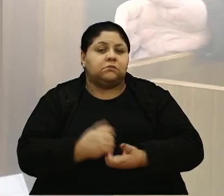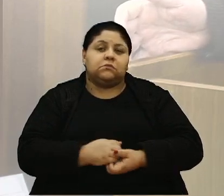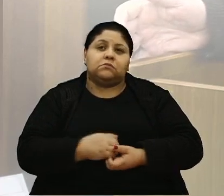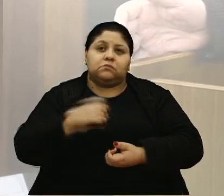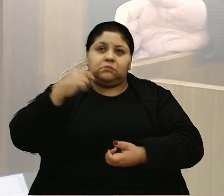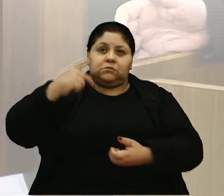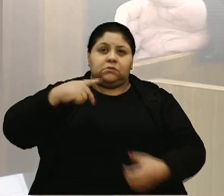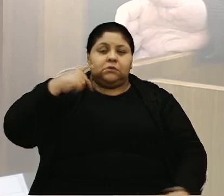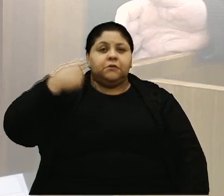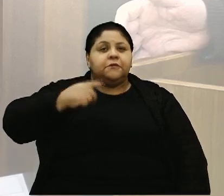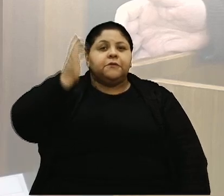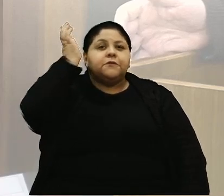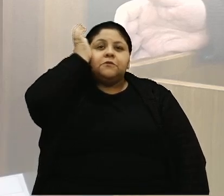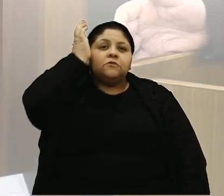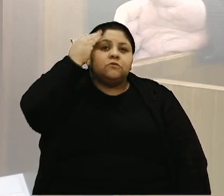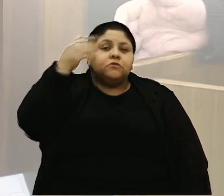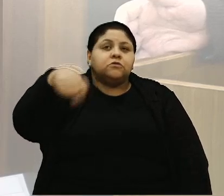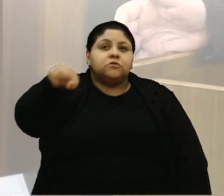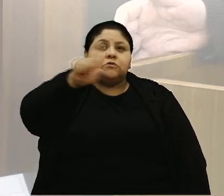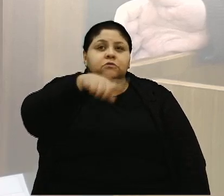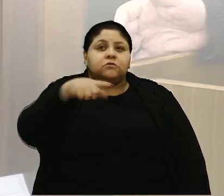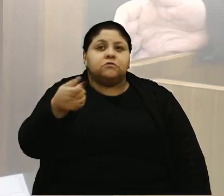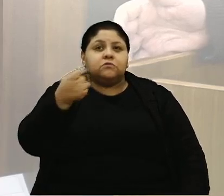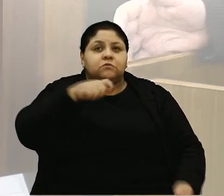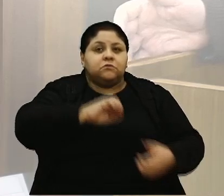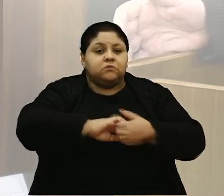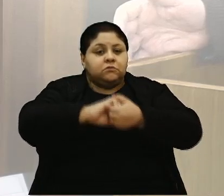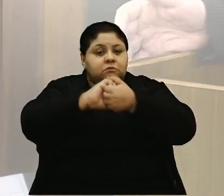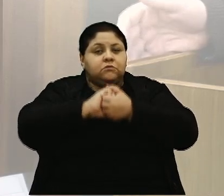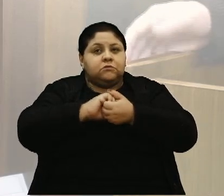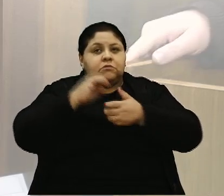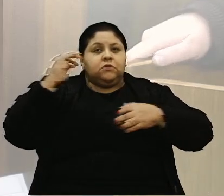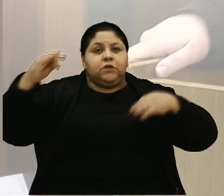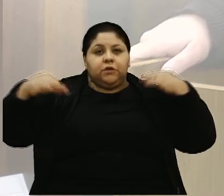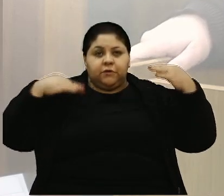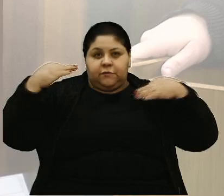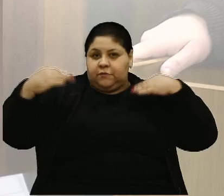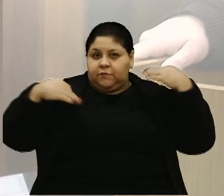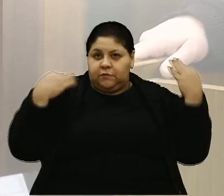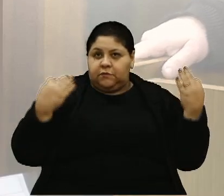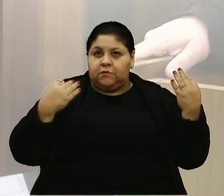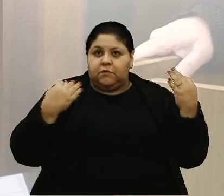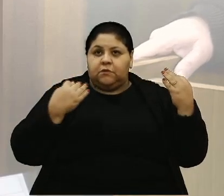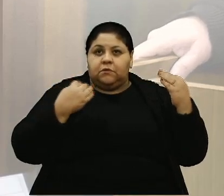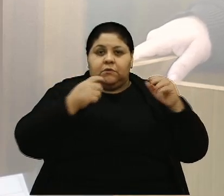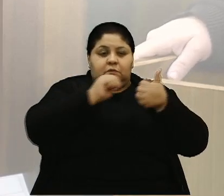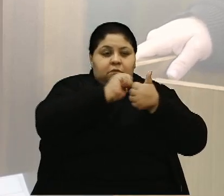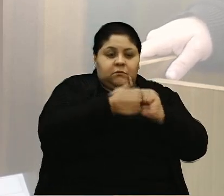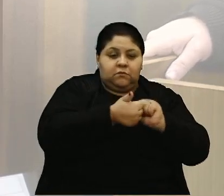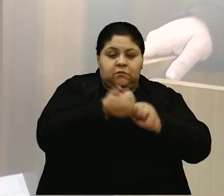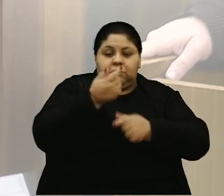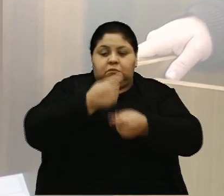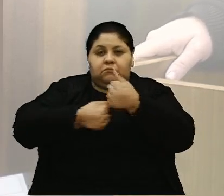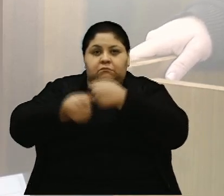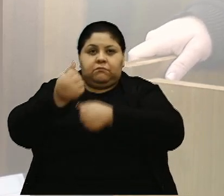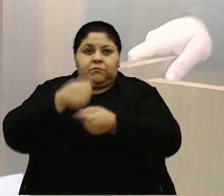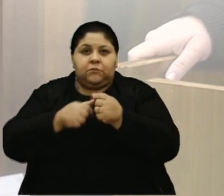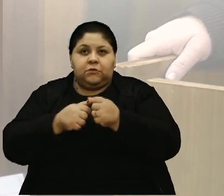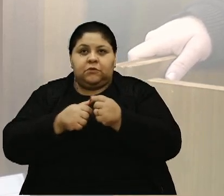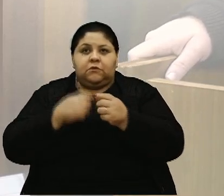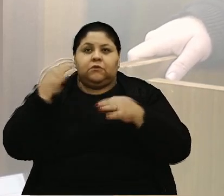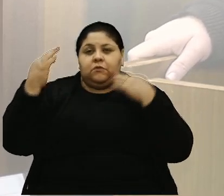vereador Felipe, nós que somos parceiros nesse sentido de turismo, seja futebolístico, seja de negócios, o